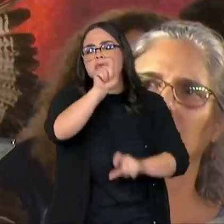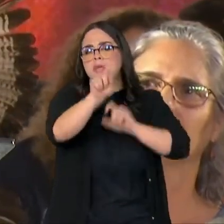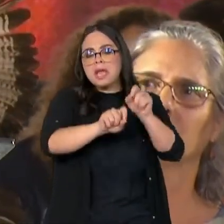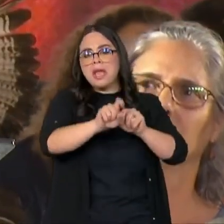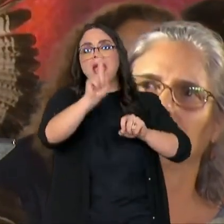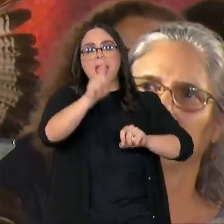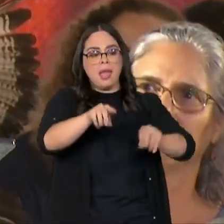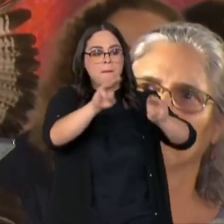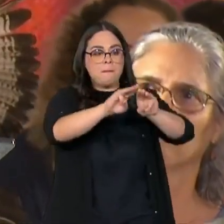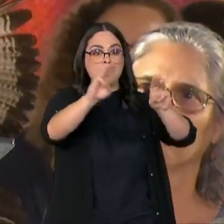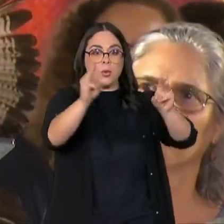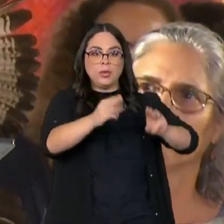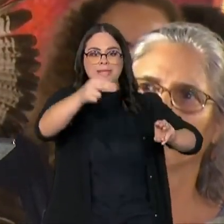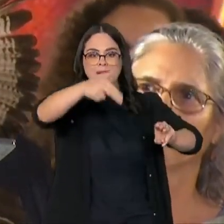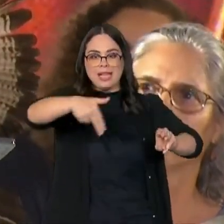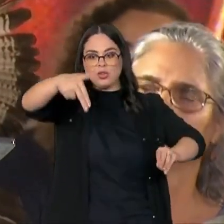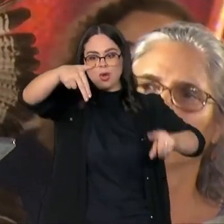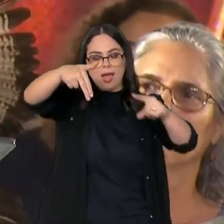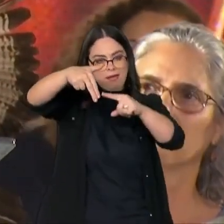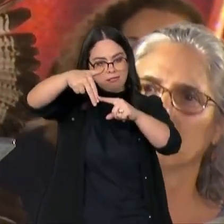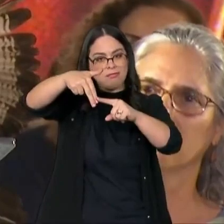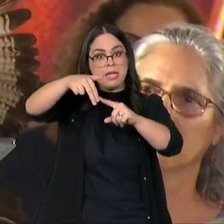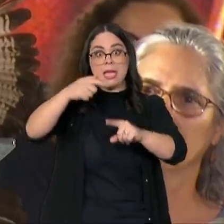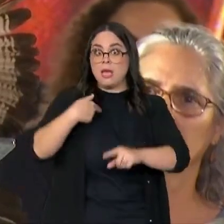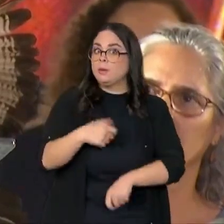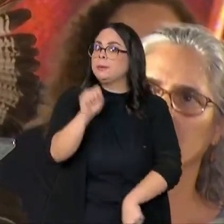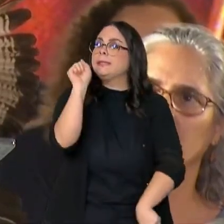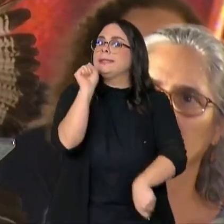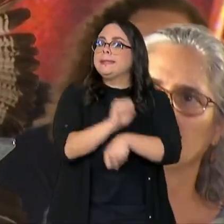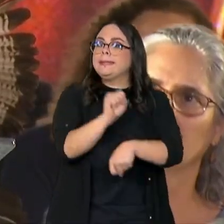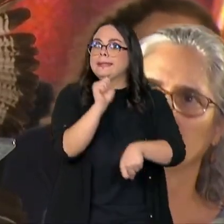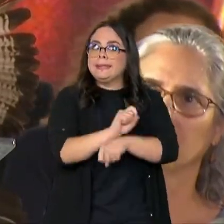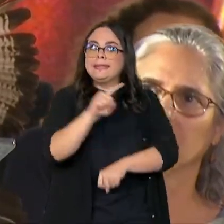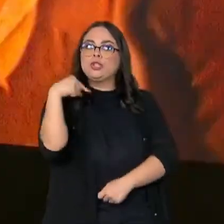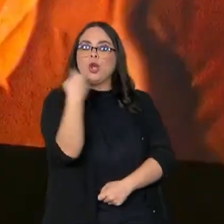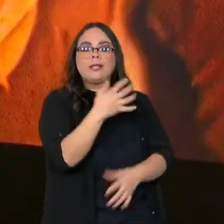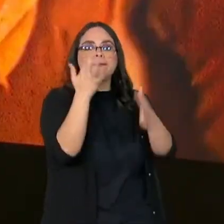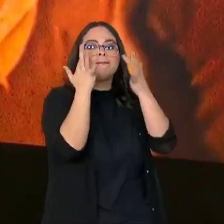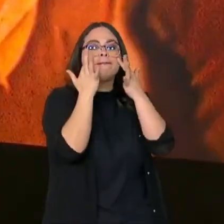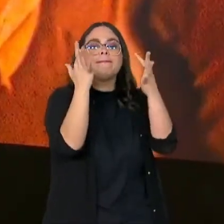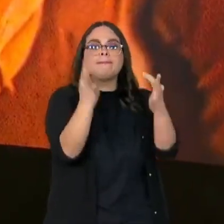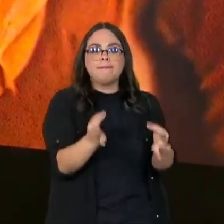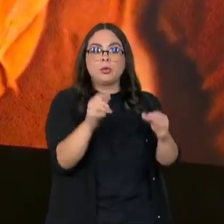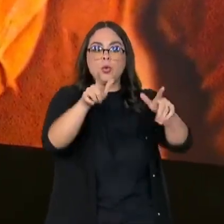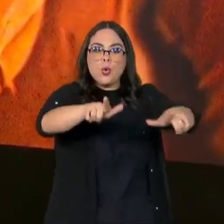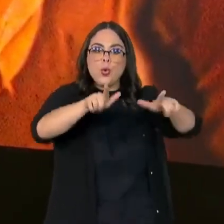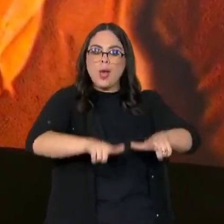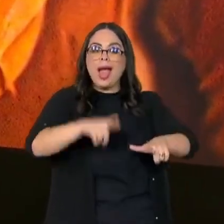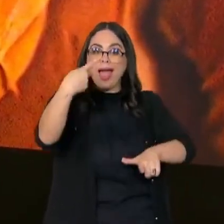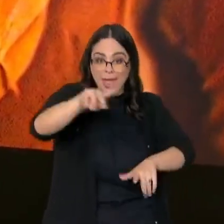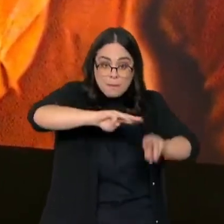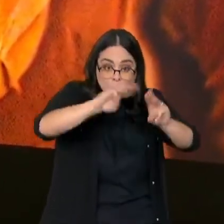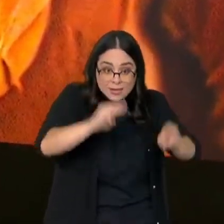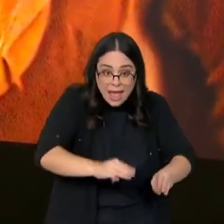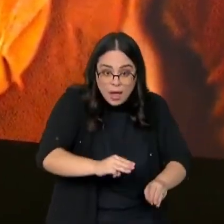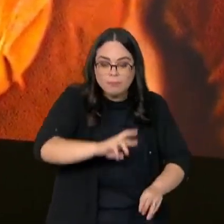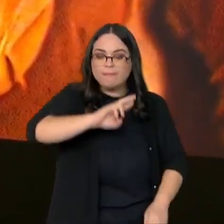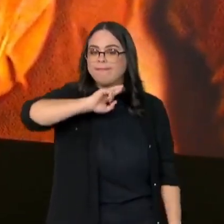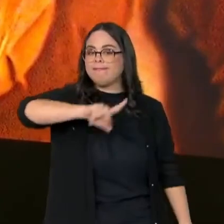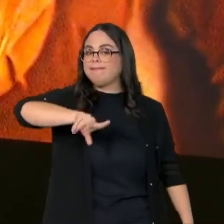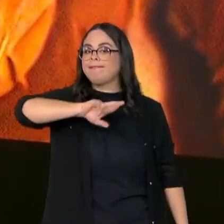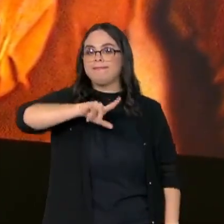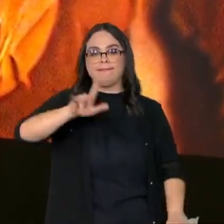no Museu Nacional, mas eu espero que todos compreendam que o lugar dele não é aqui.